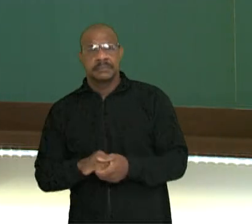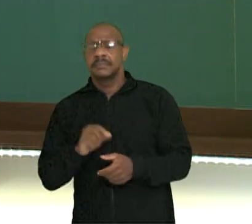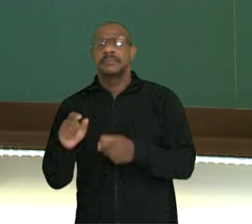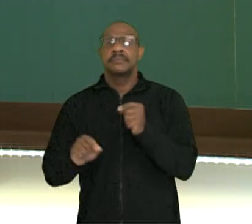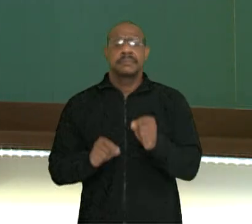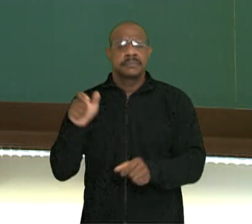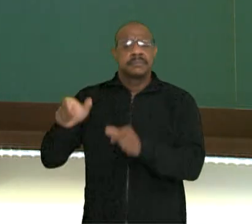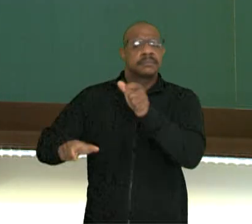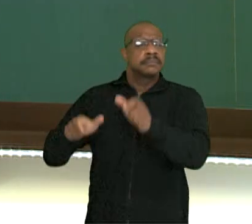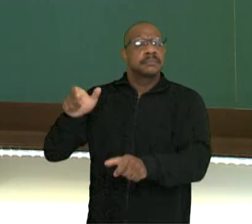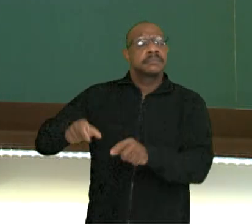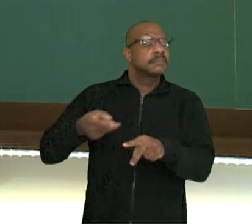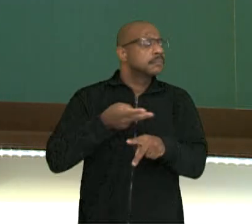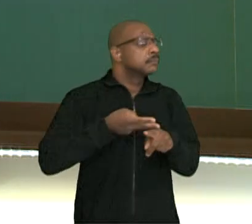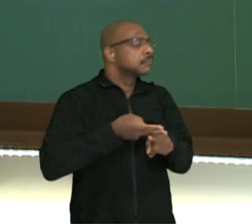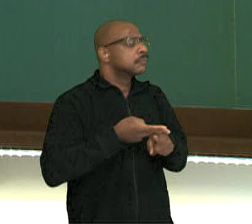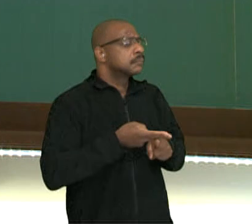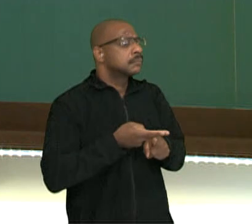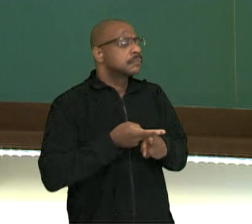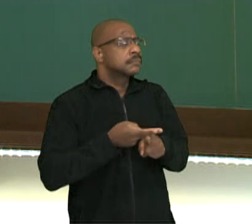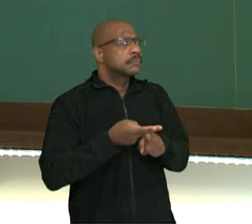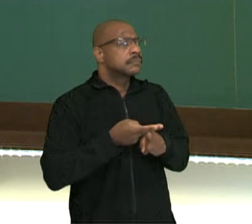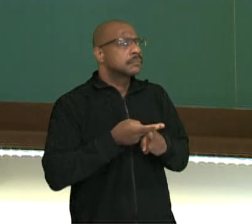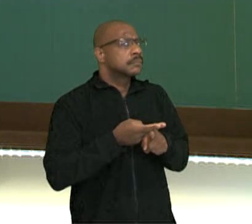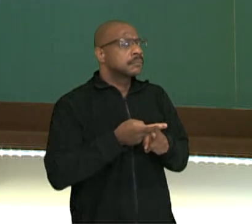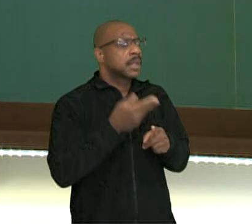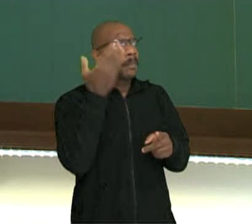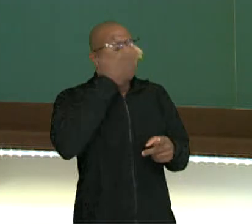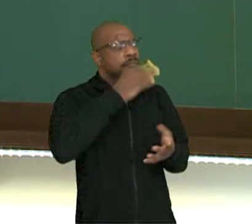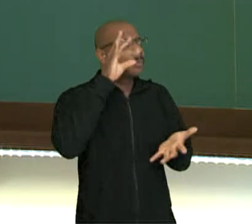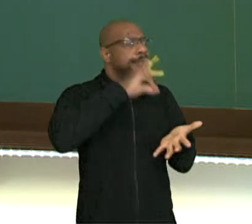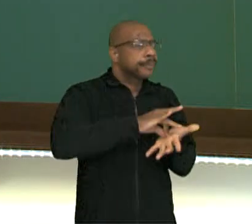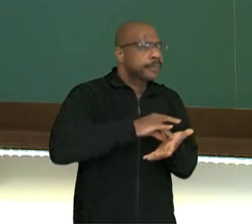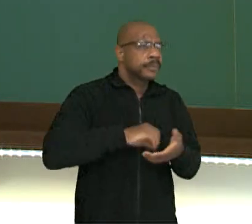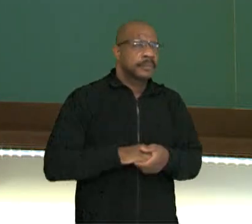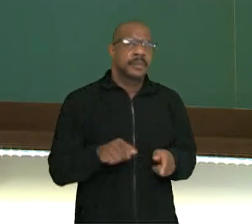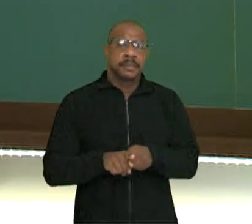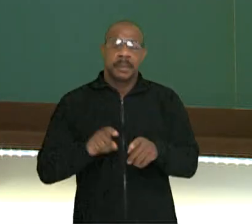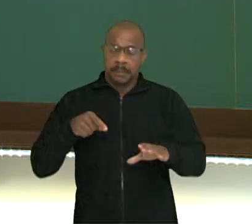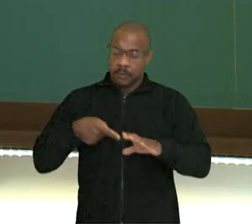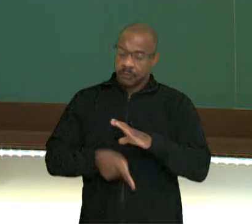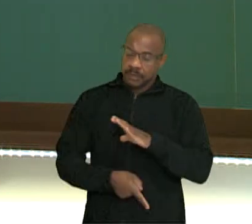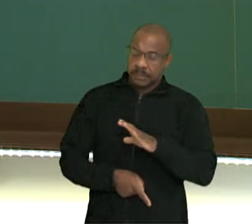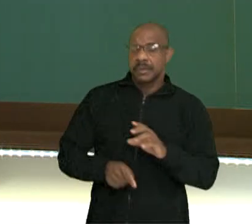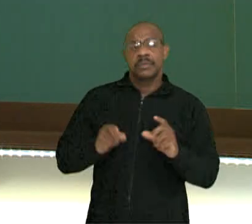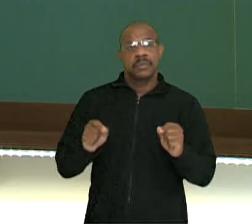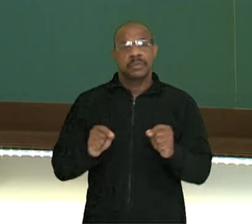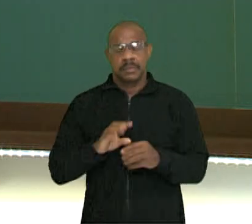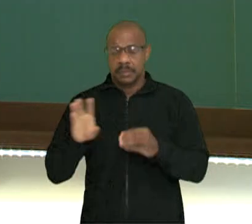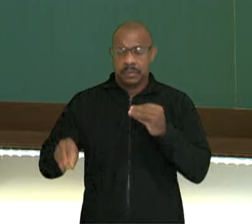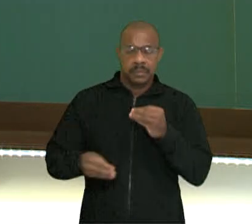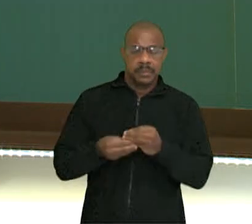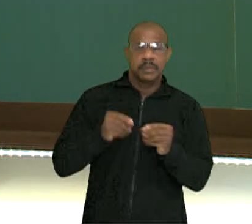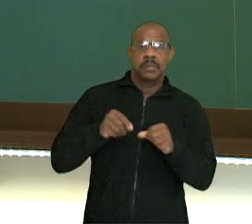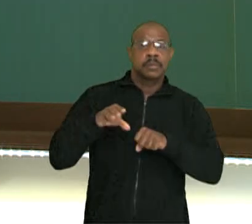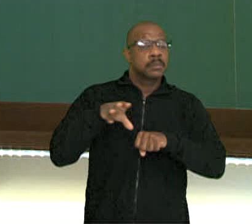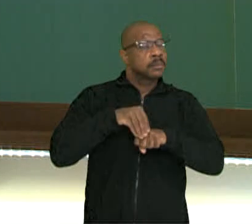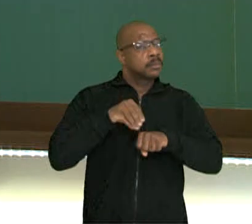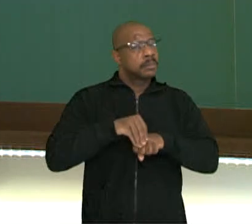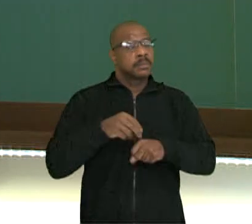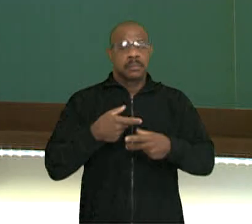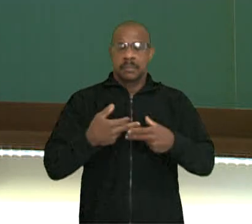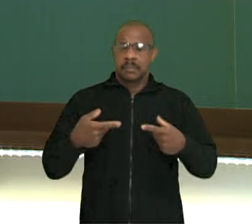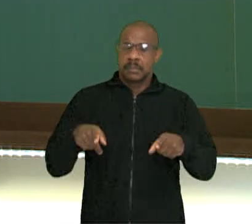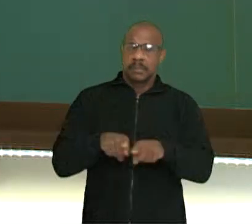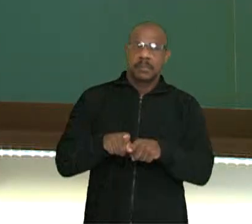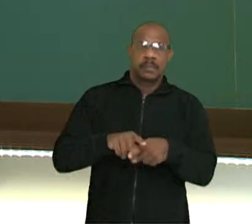levado o interlocutor a procurá-lo? Além do aprofundamento, né? Complementar seus conhecimentos.